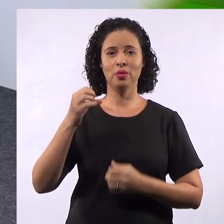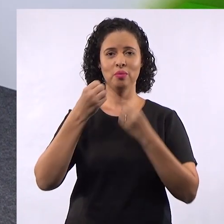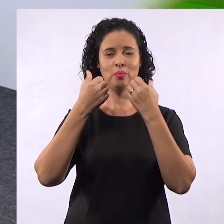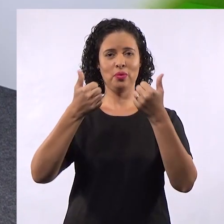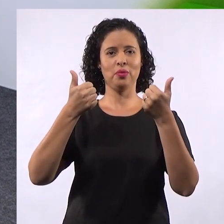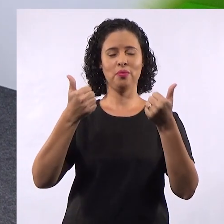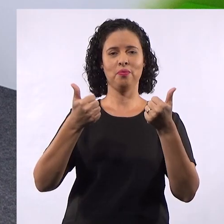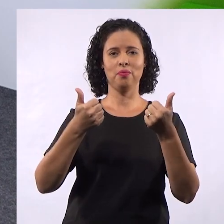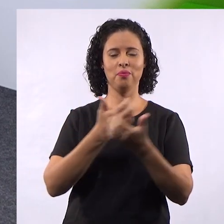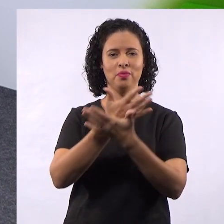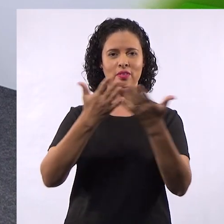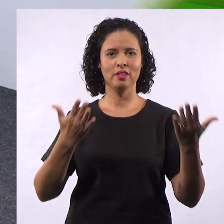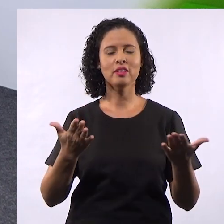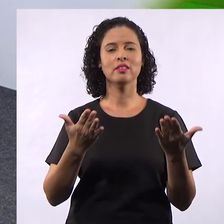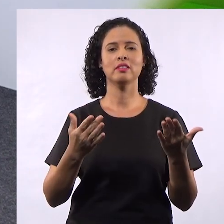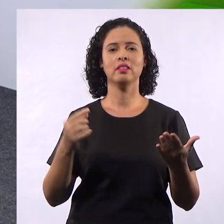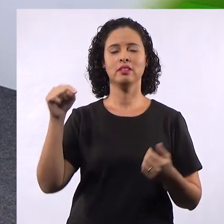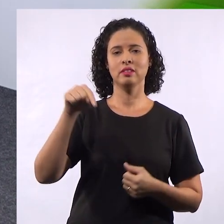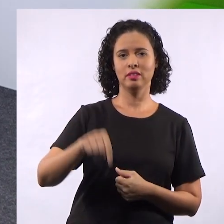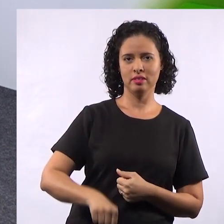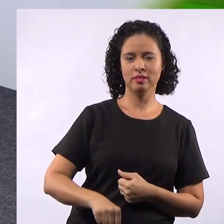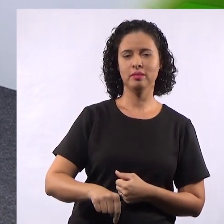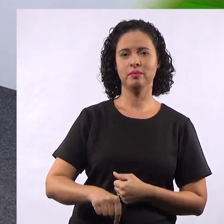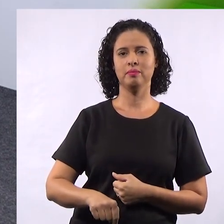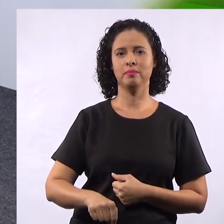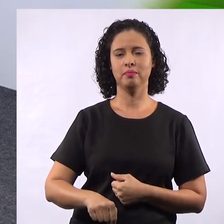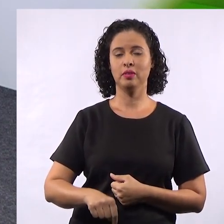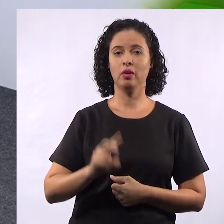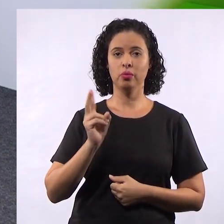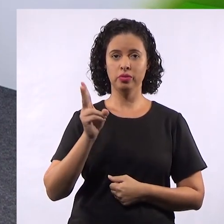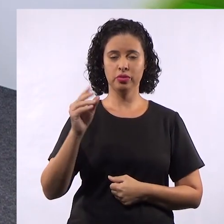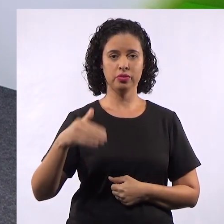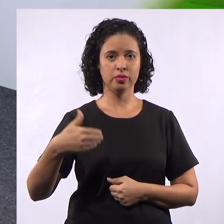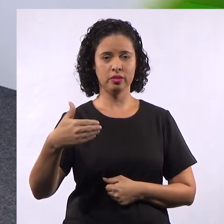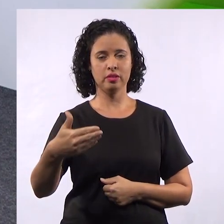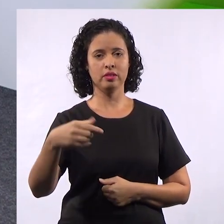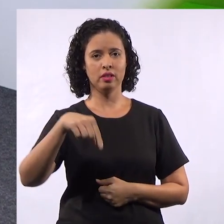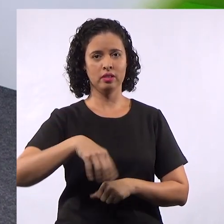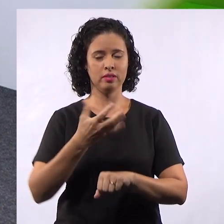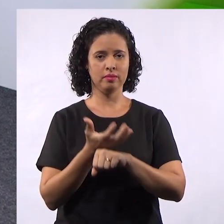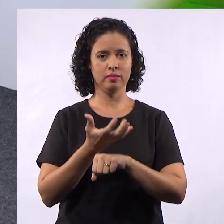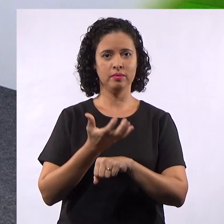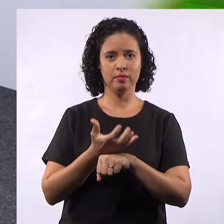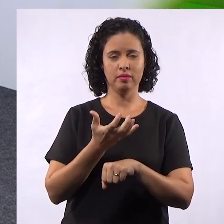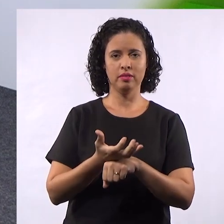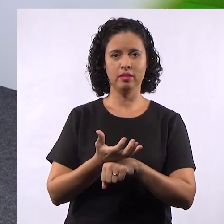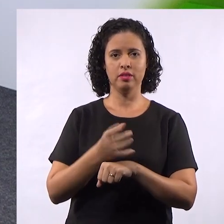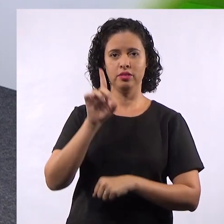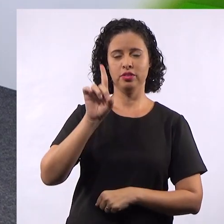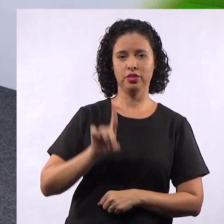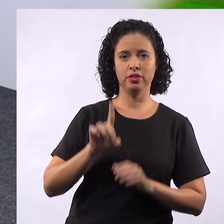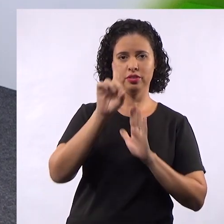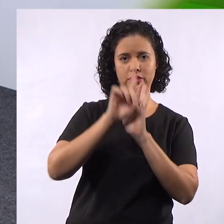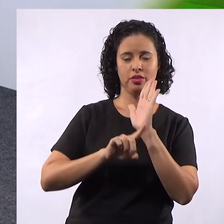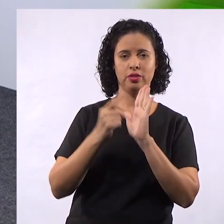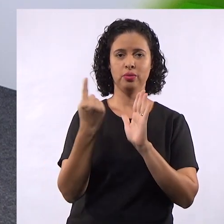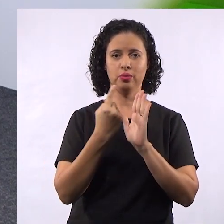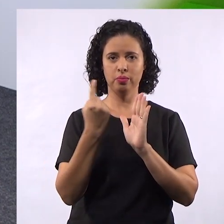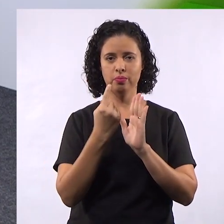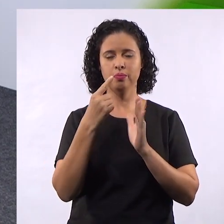Olá, querido aluno, querida aluna, estamos de volta aqui para dar continuidade aqui na nossa disciplina de Direito 1 para você que